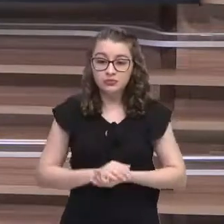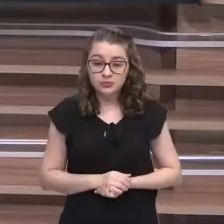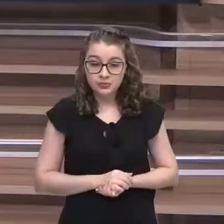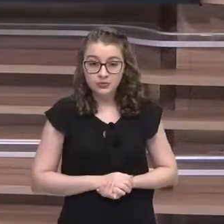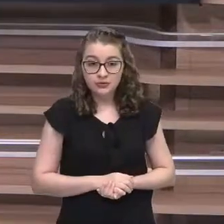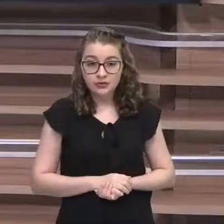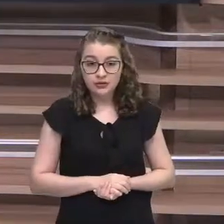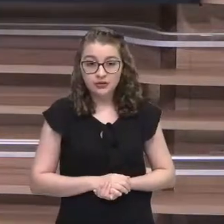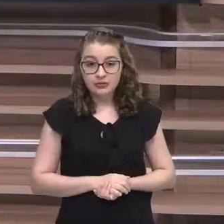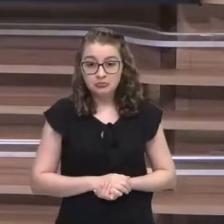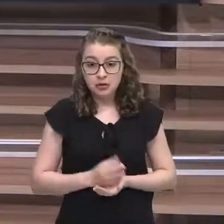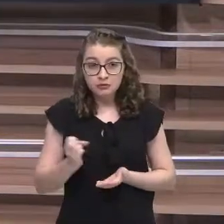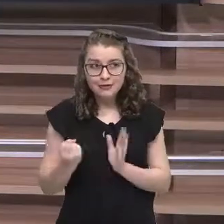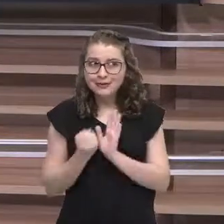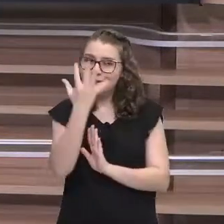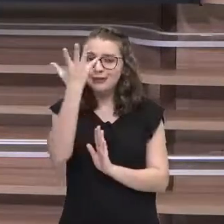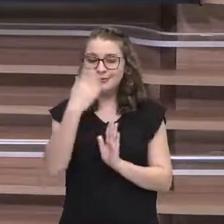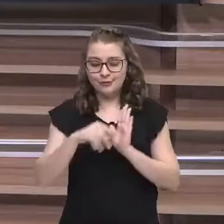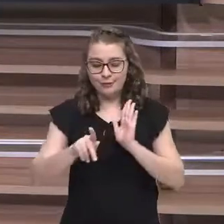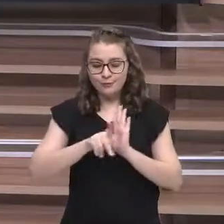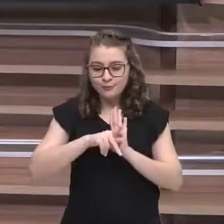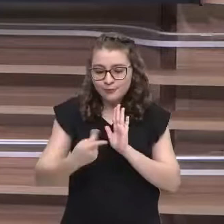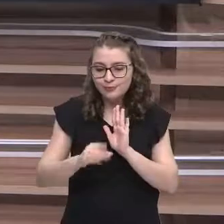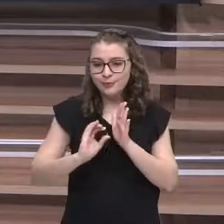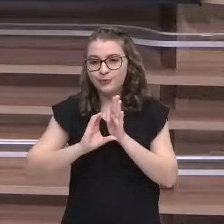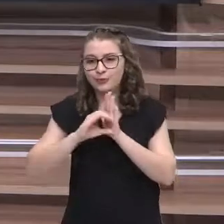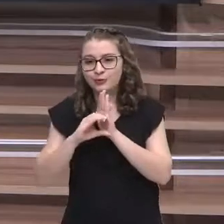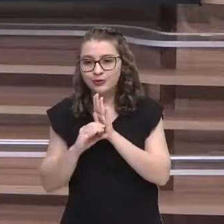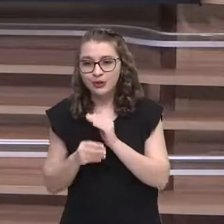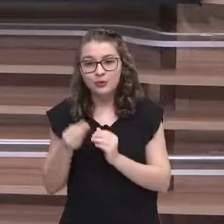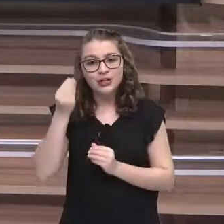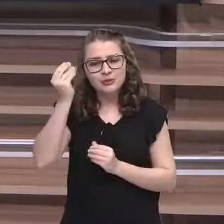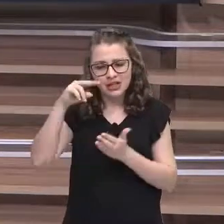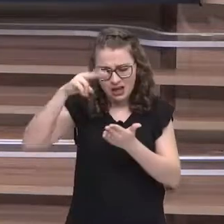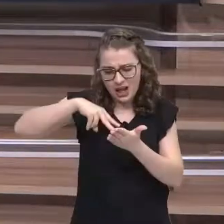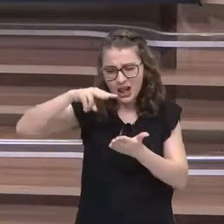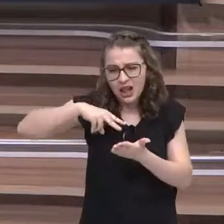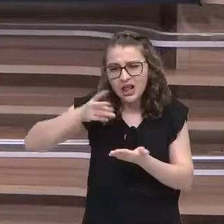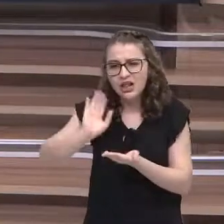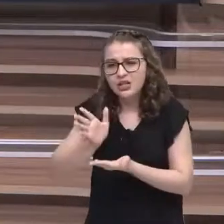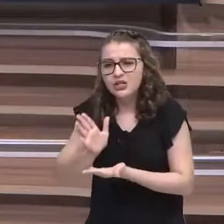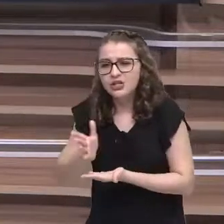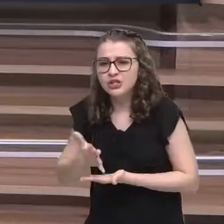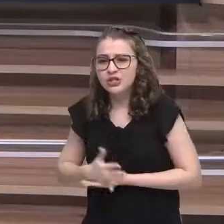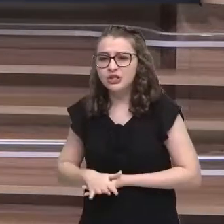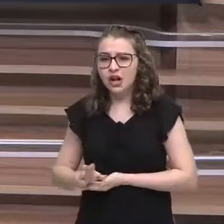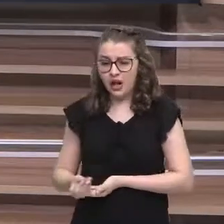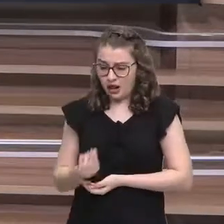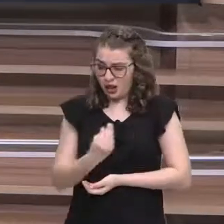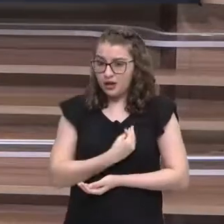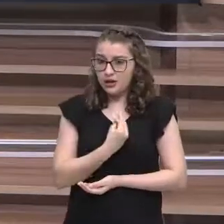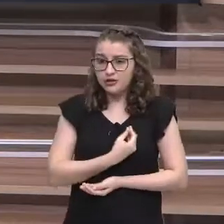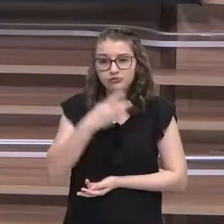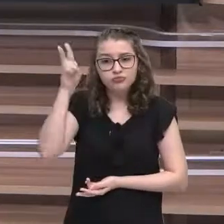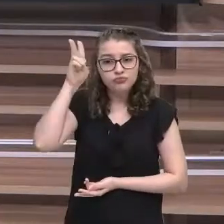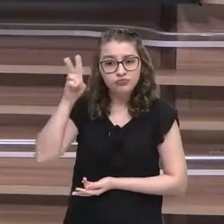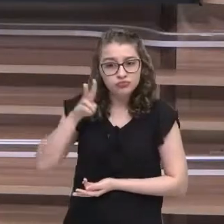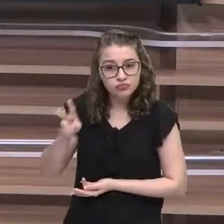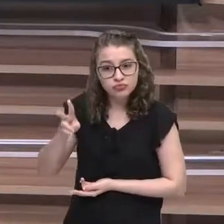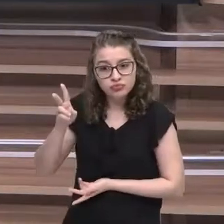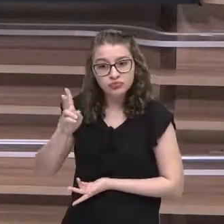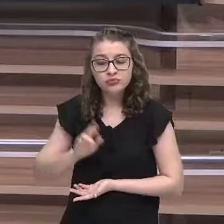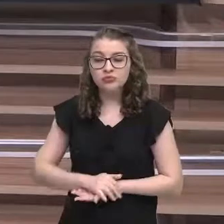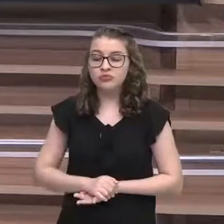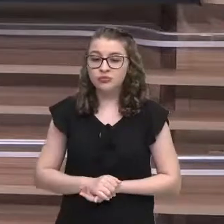Você vai criar o seu conceito, das suas leituras, da sua biografia, né? Das suas referências